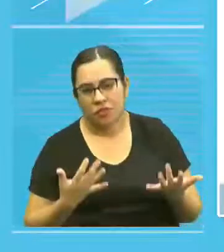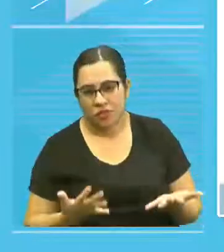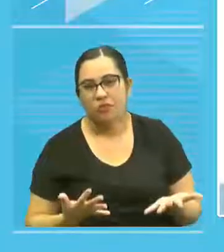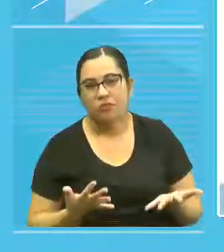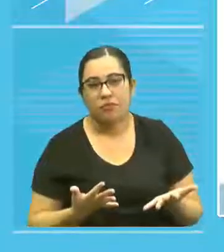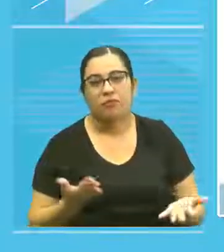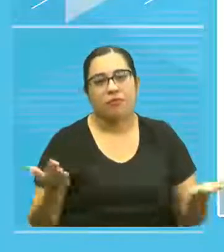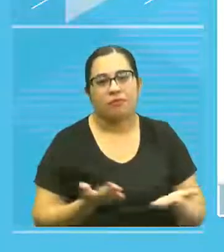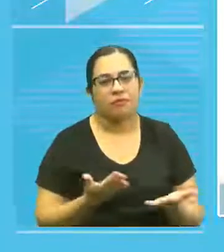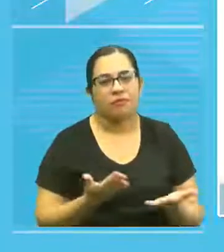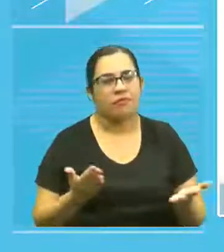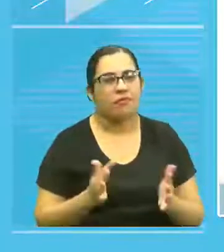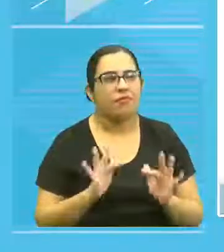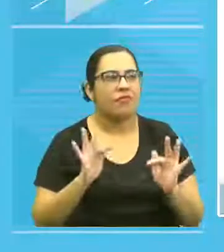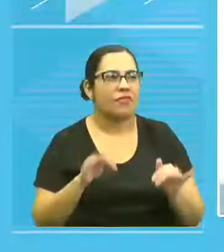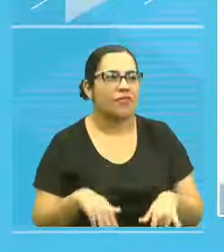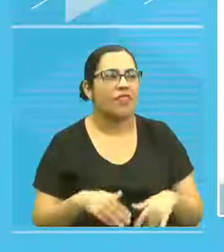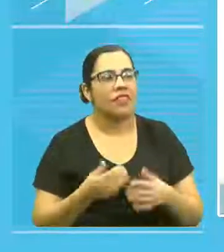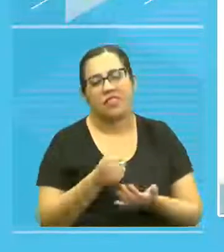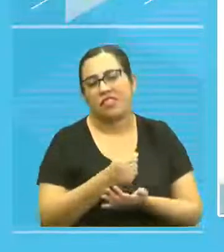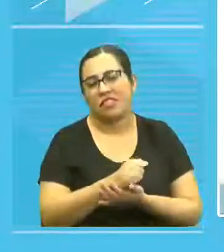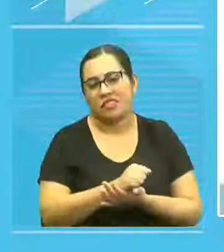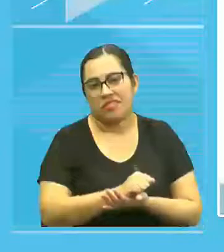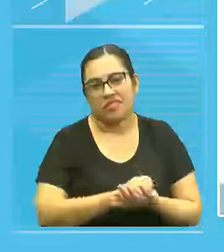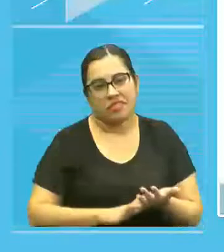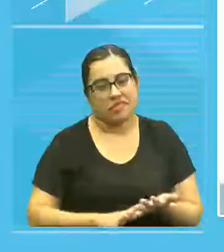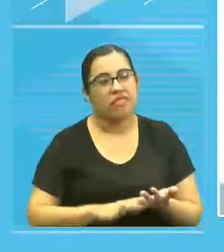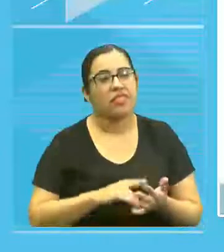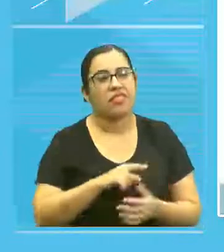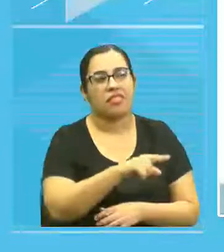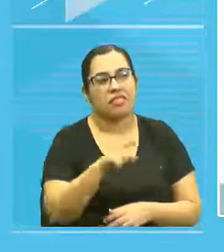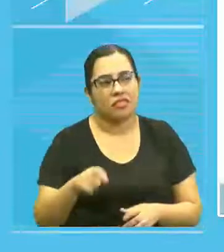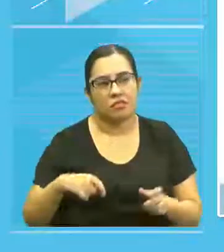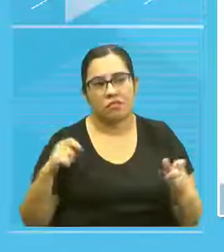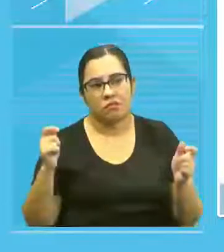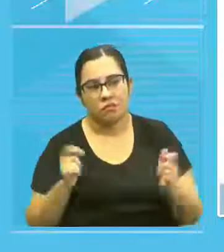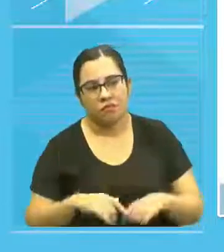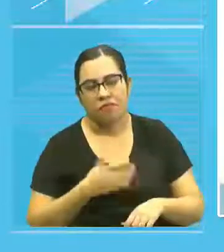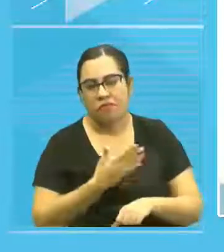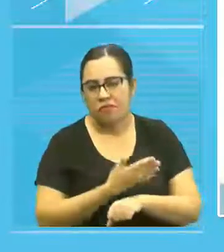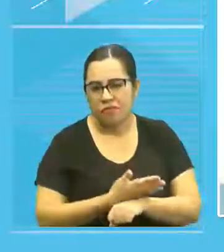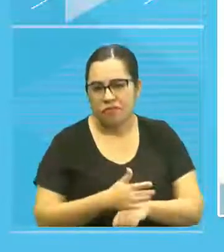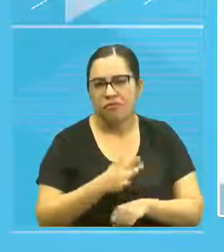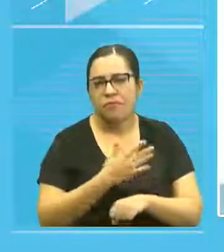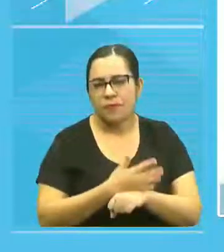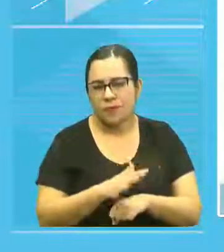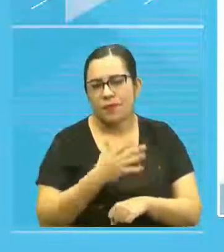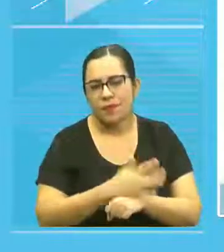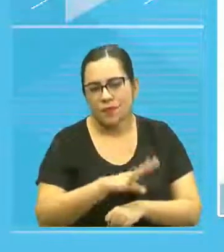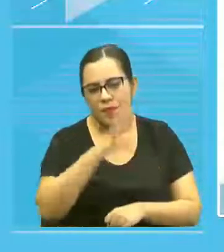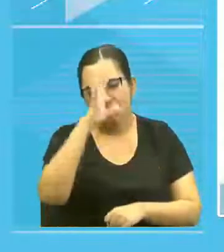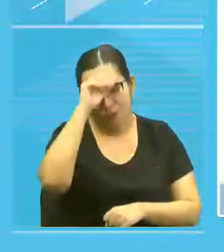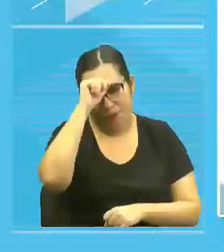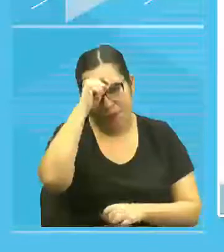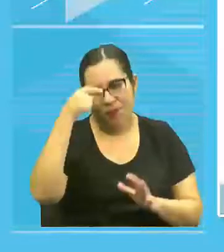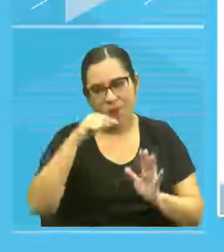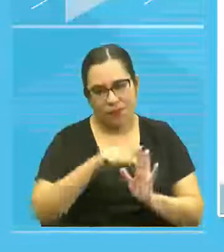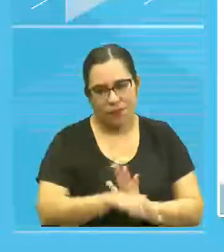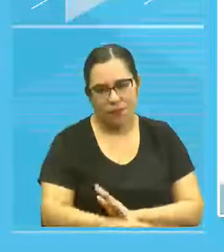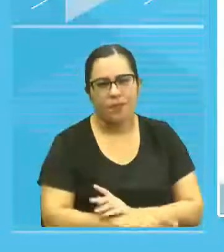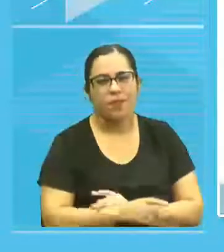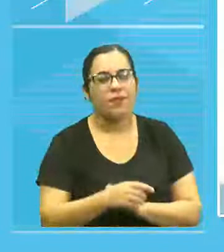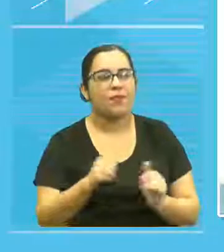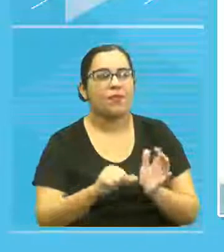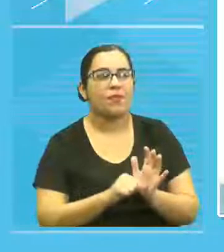E aí meu amigo fica os exercícios propostos para que você comece a aprofundar o conteúdo